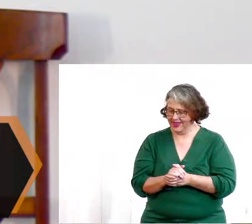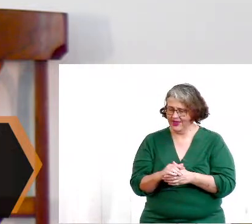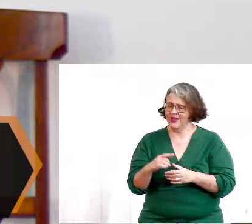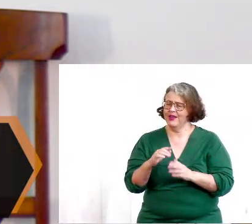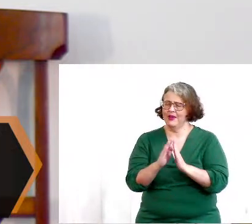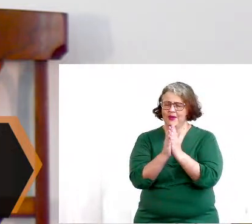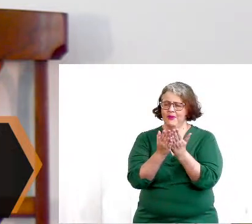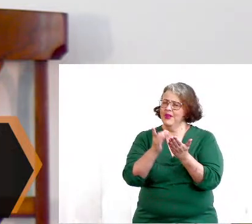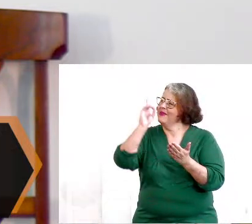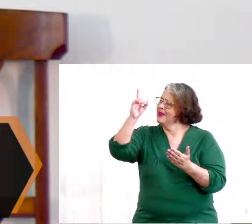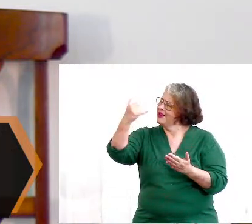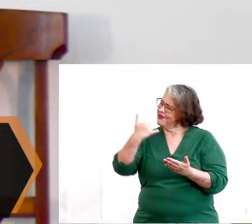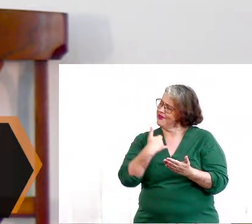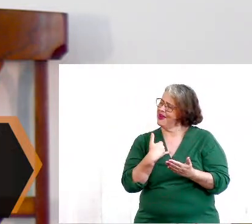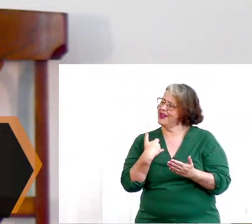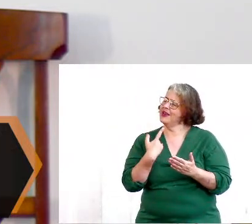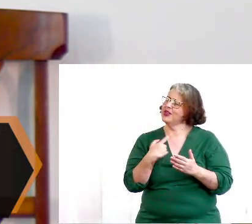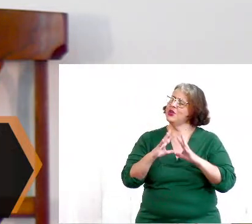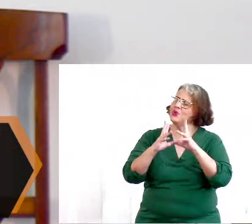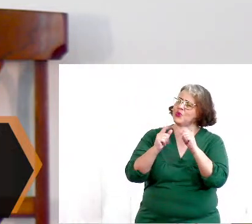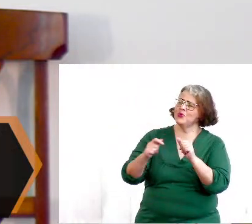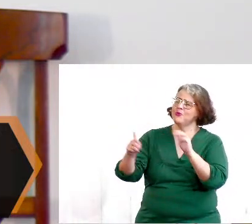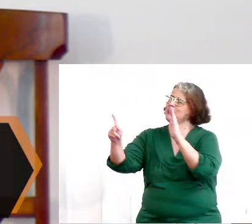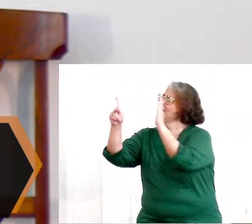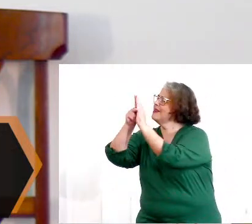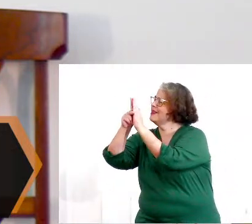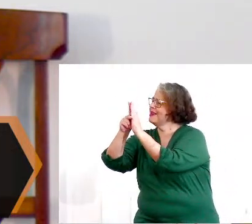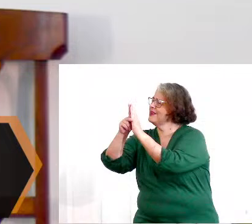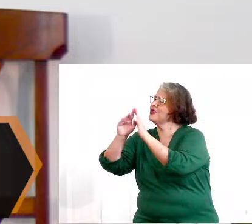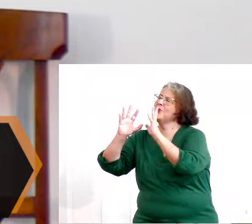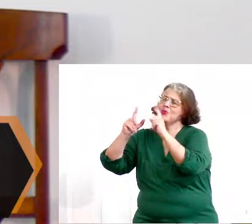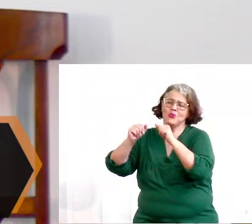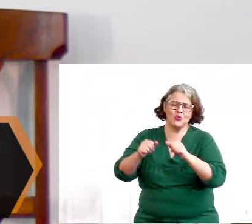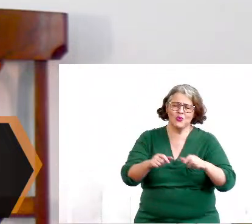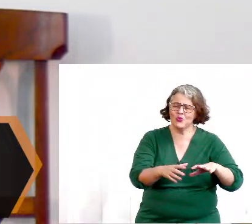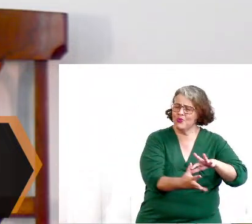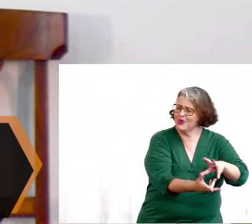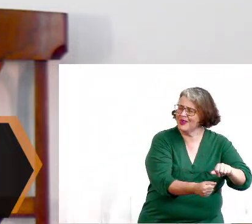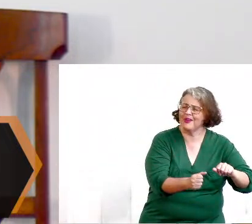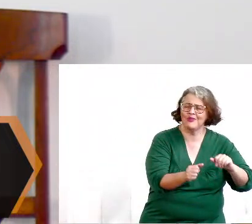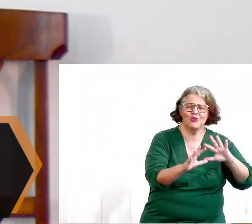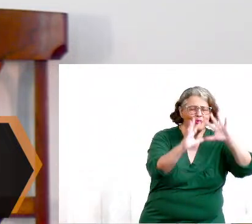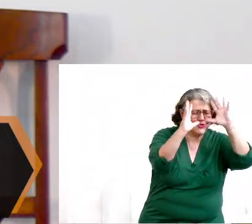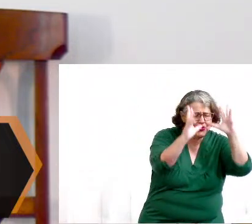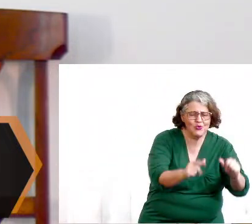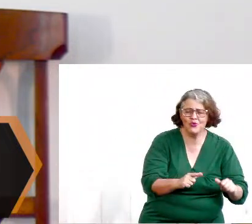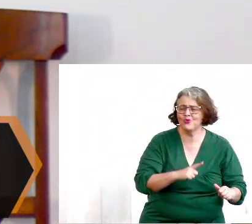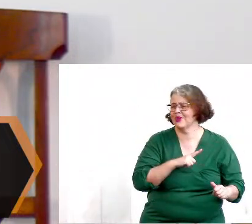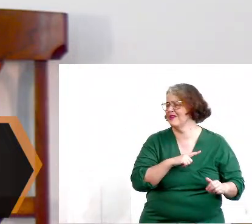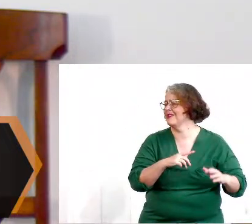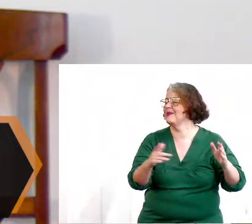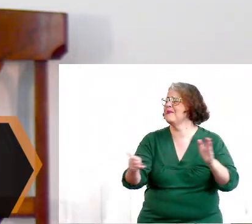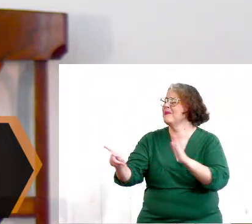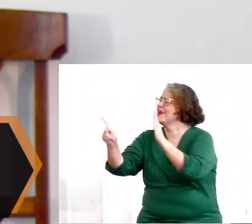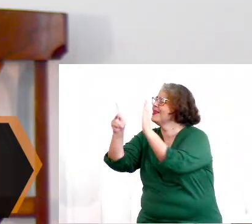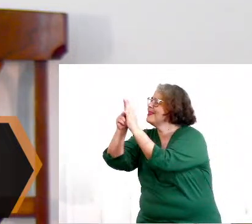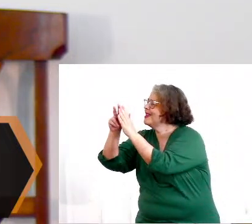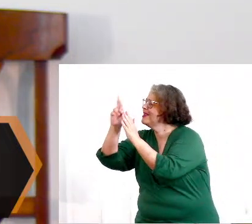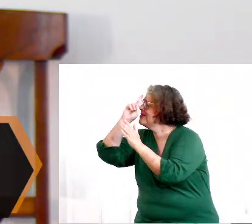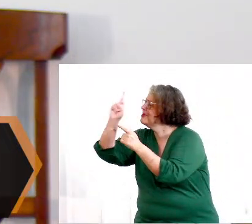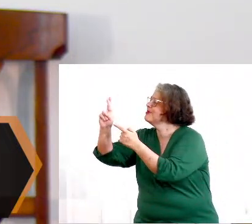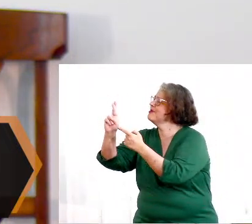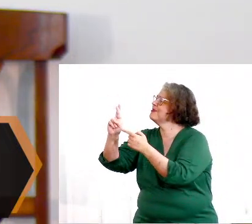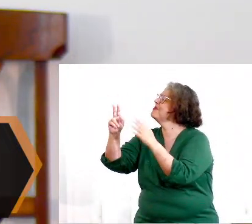que tudo pertence a ti, Senhor, a terra e tudo o que nela se contém, toda a existência pertence